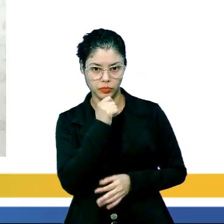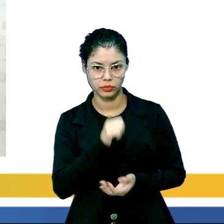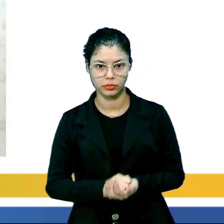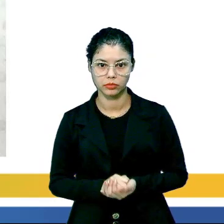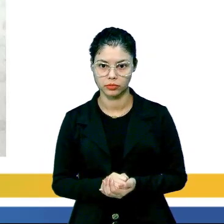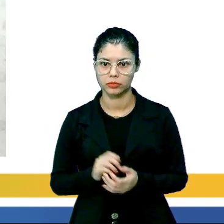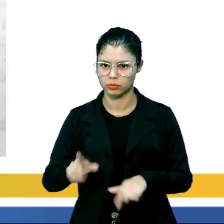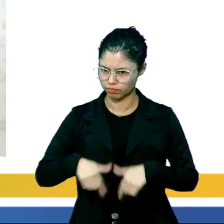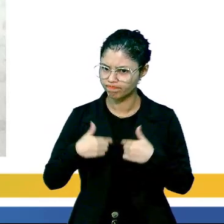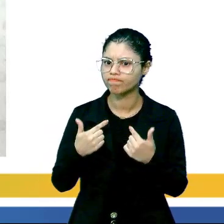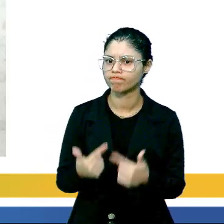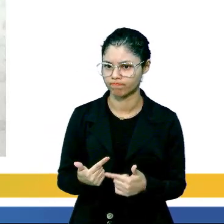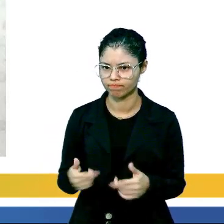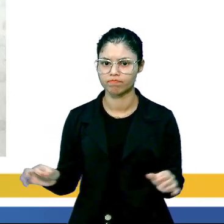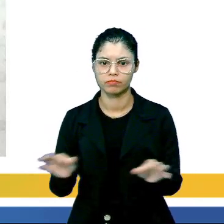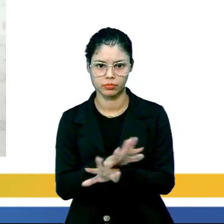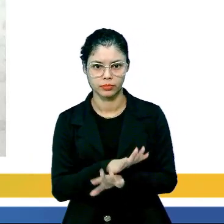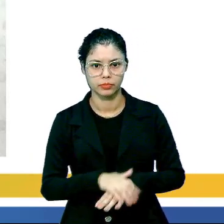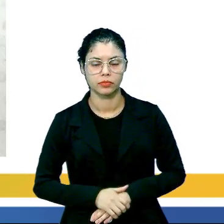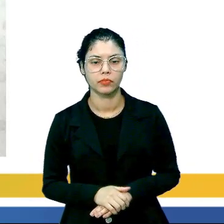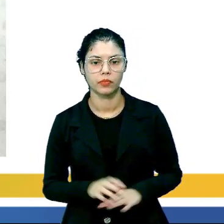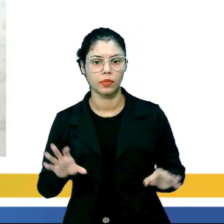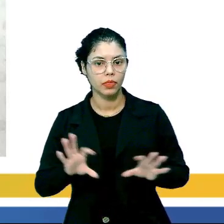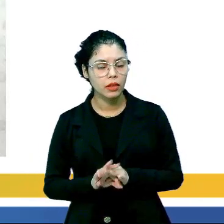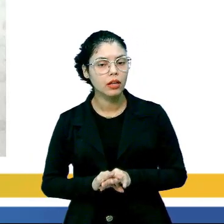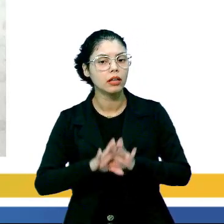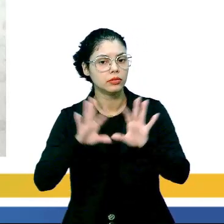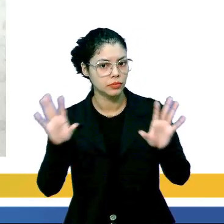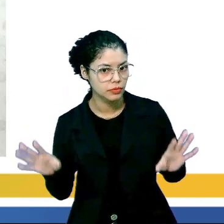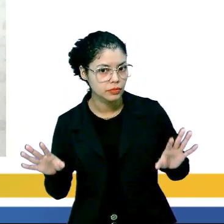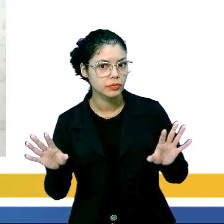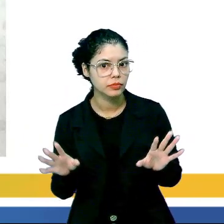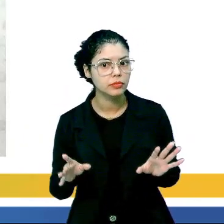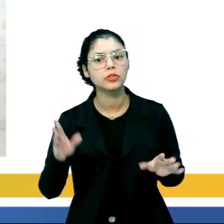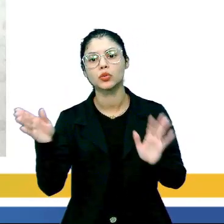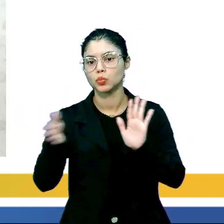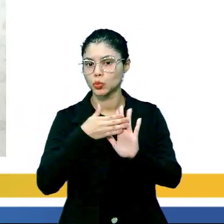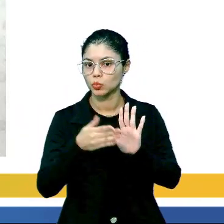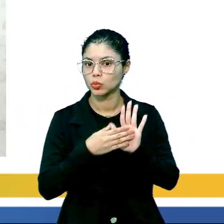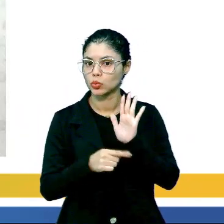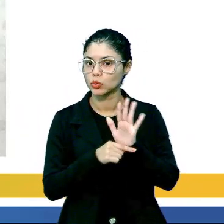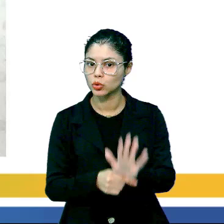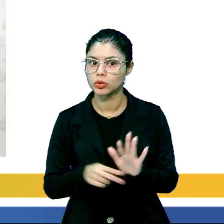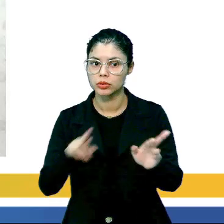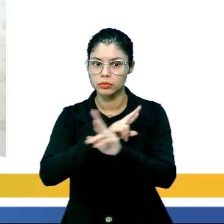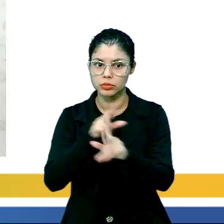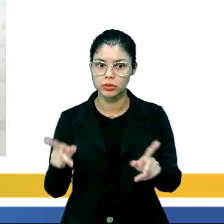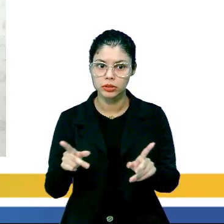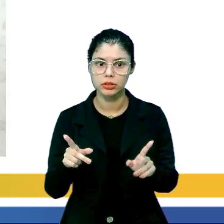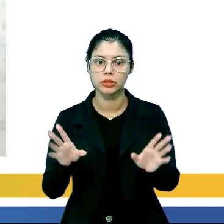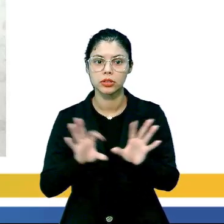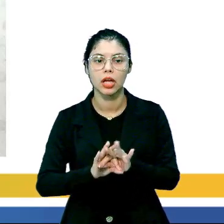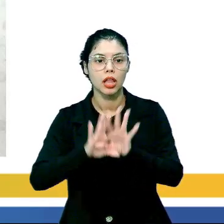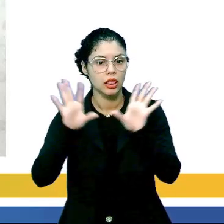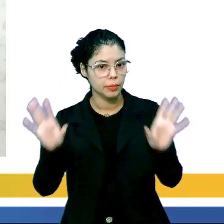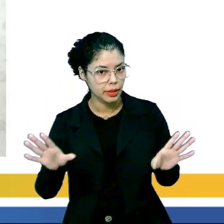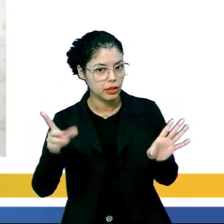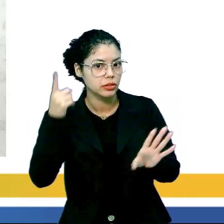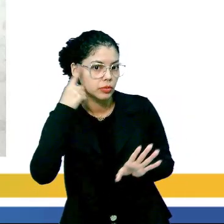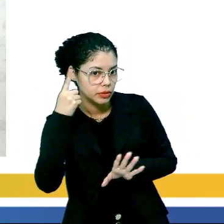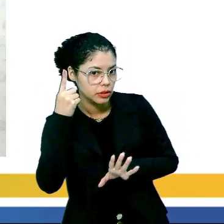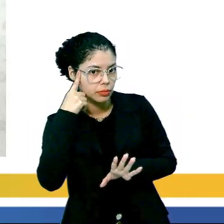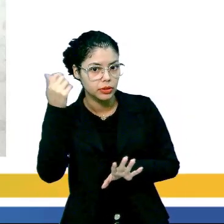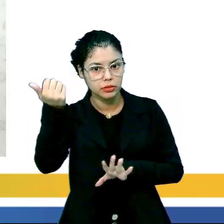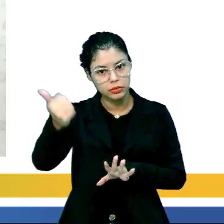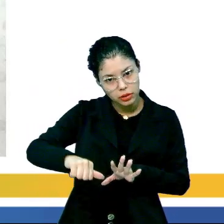de revolta, ela praticamente acaba. A liberação prometida pela diversão